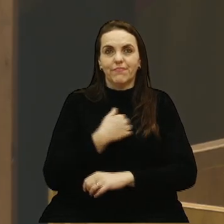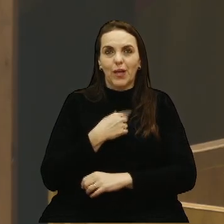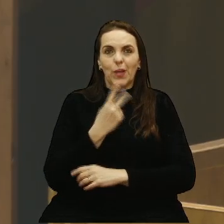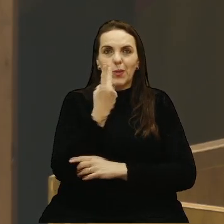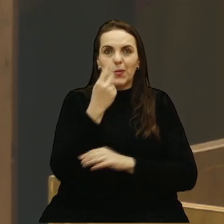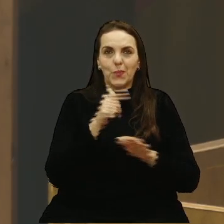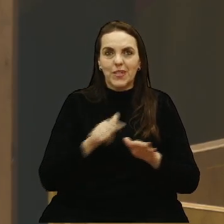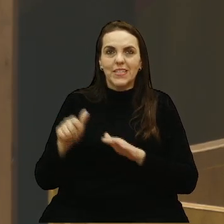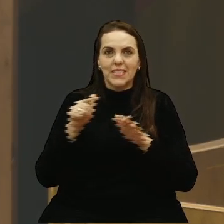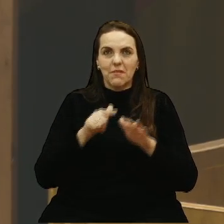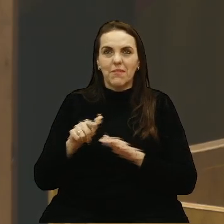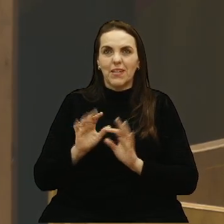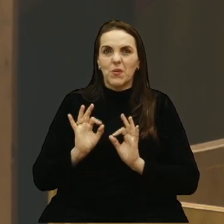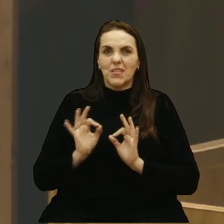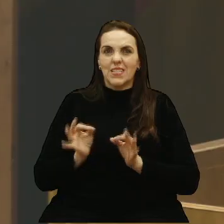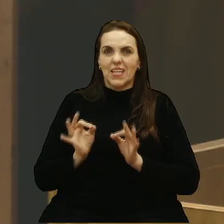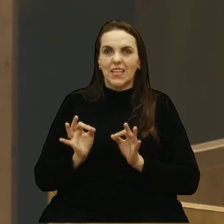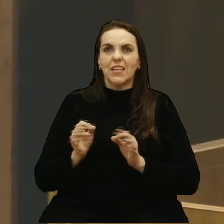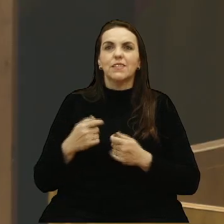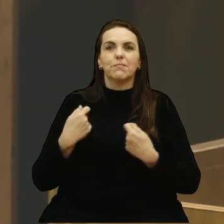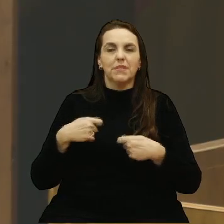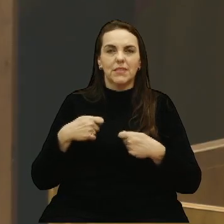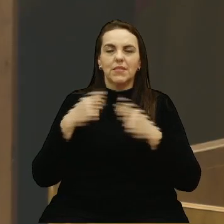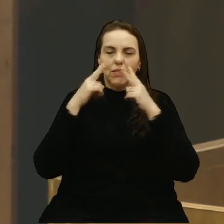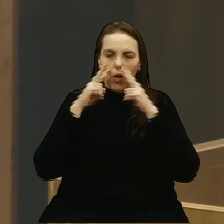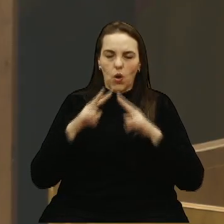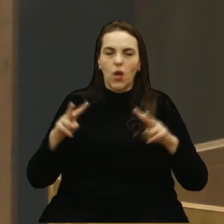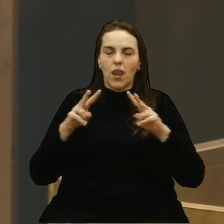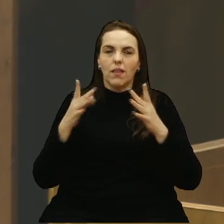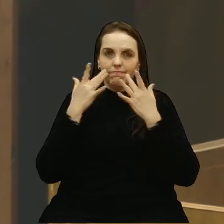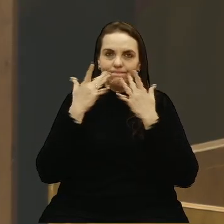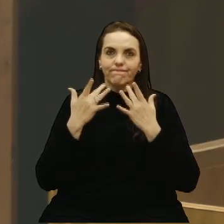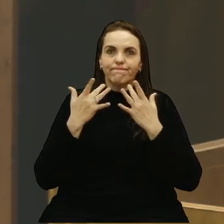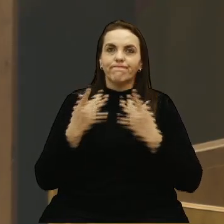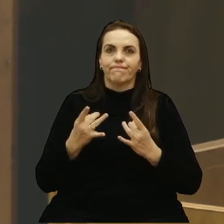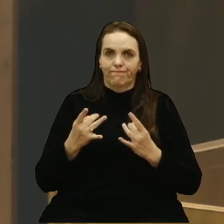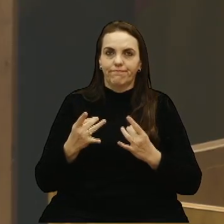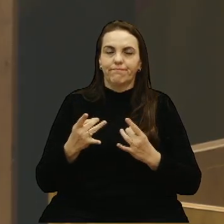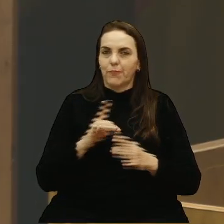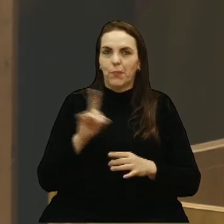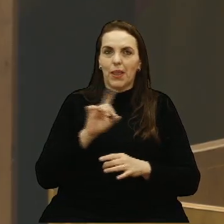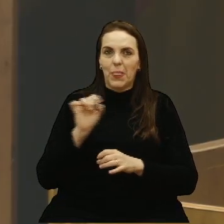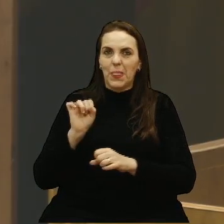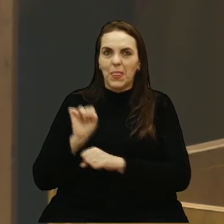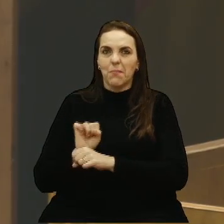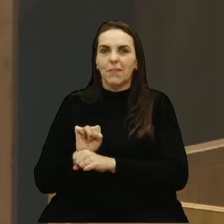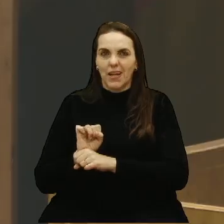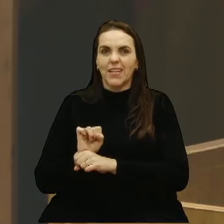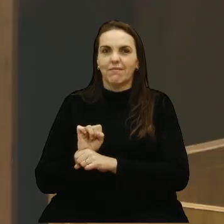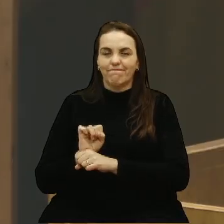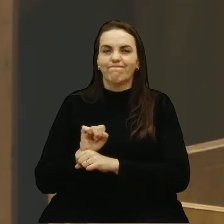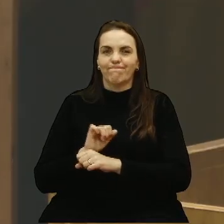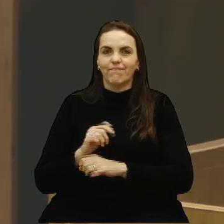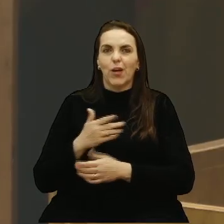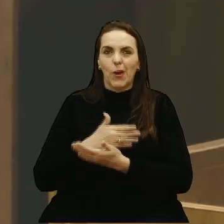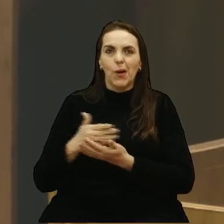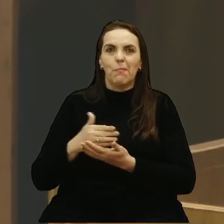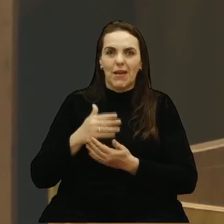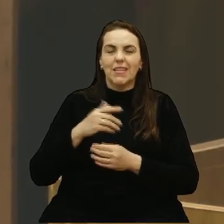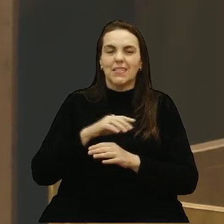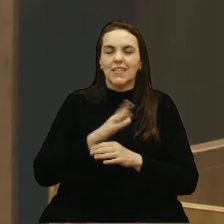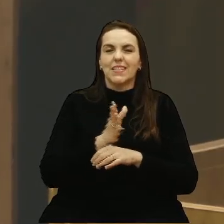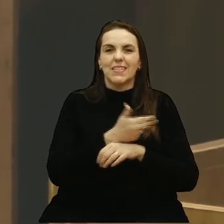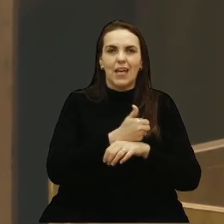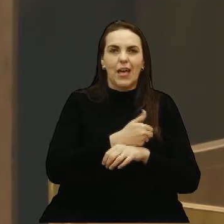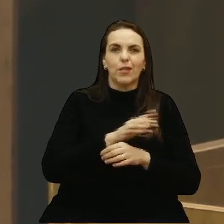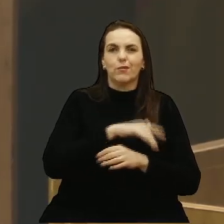semanas, eu tenho certeza que a gente precisa, sim, ter um olhar atento, porque a gente não para, né? A gente começa cedo, vai até tarde, não tem